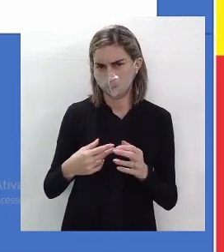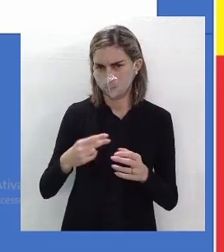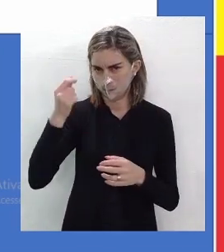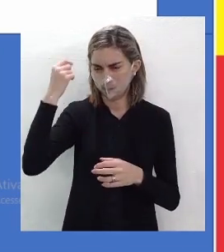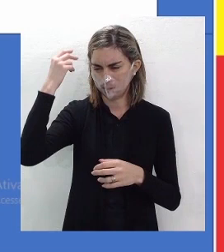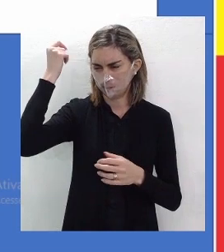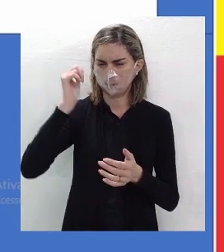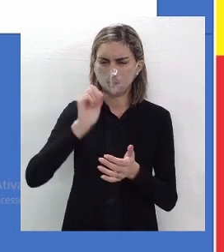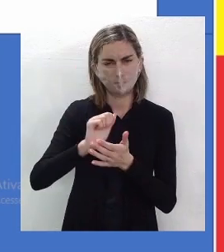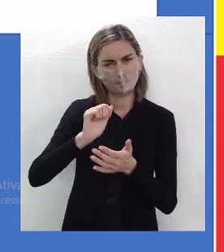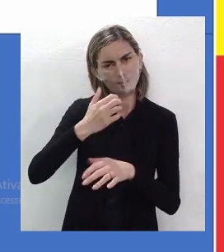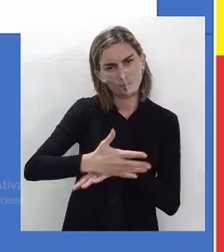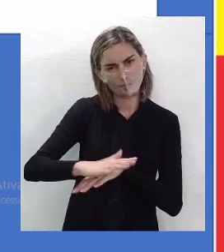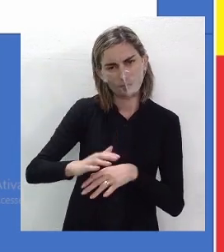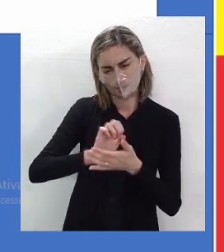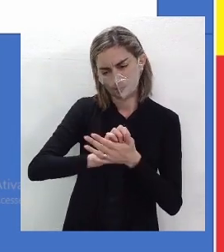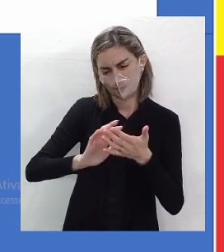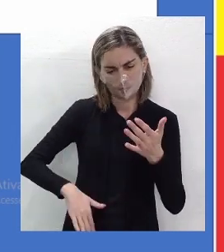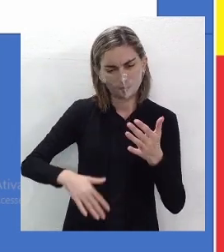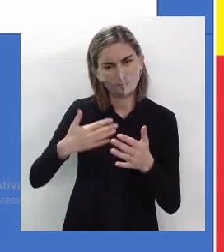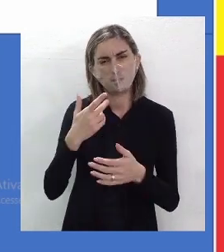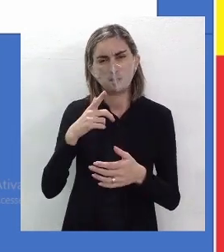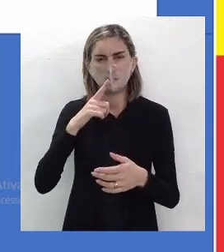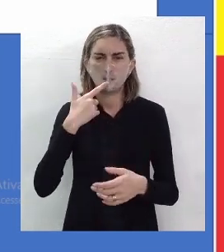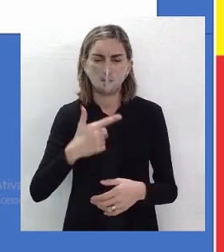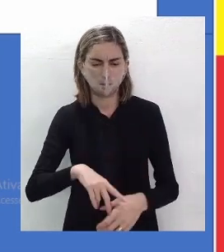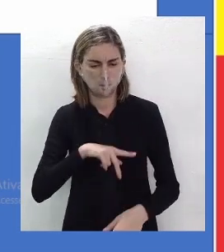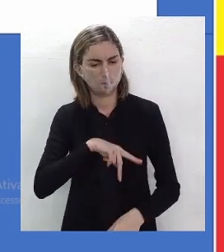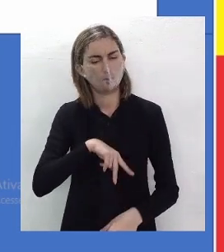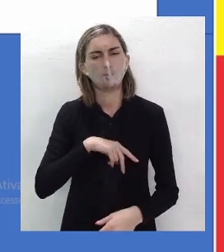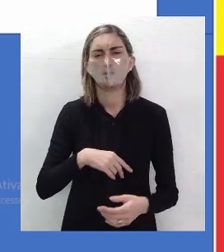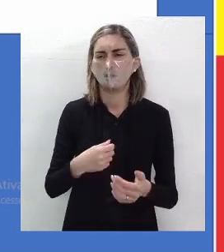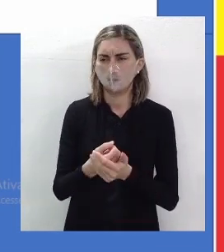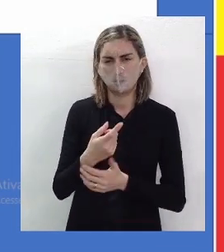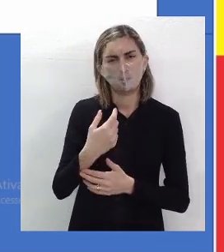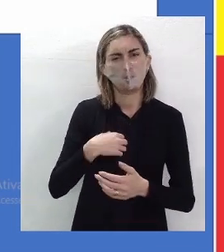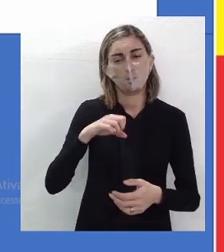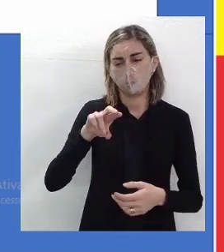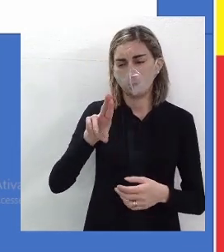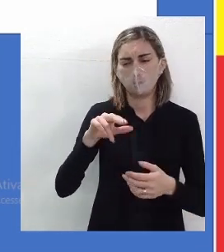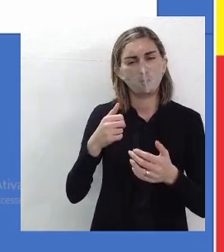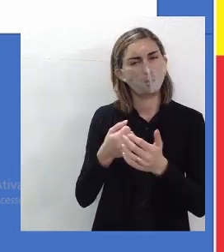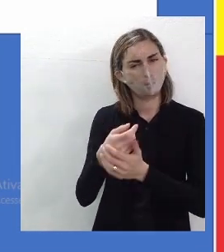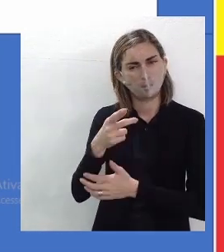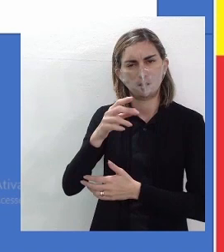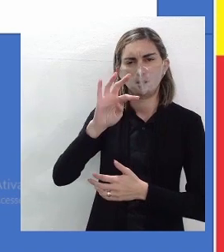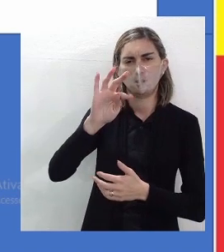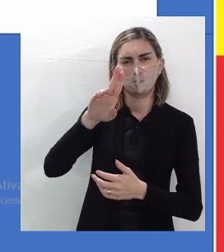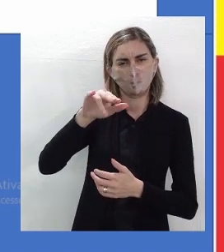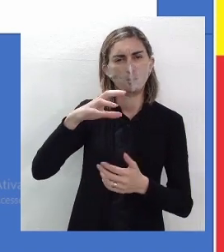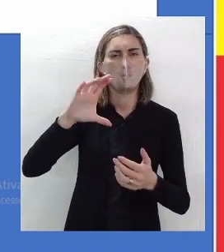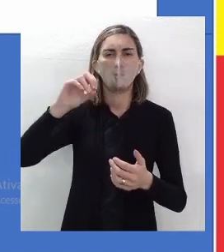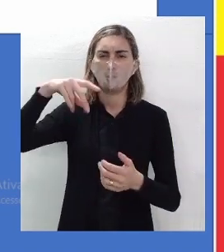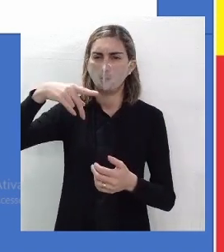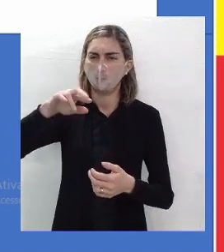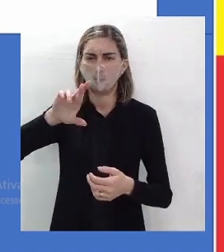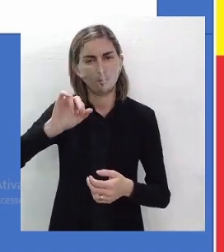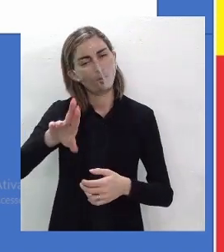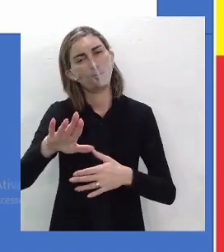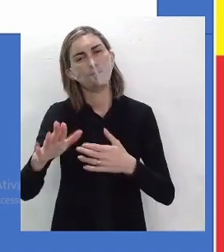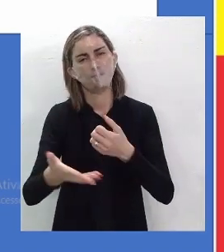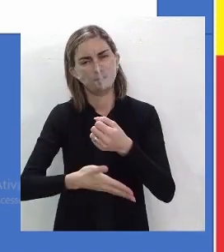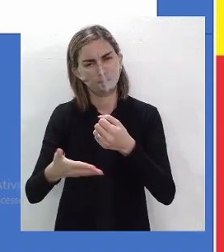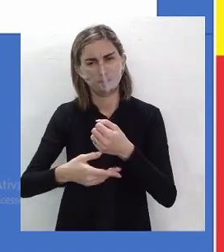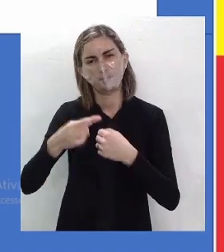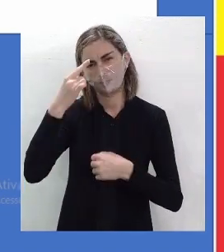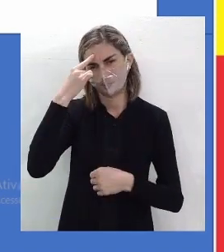exercícios antigos de língua portuguesa? Eu comprei, tu comprou, ele... e aí vai, pronto, é basicamente isso.